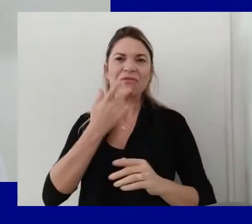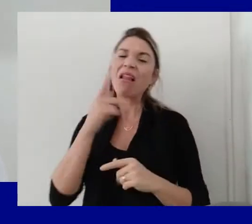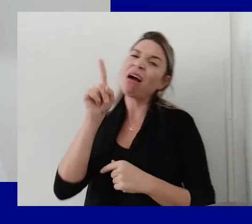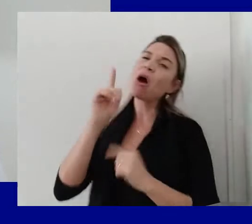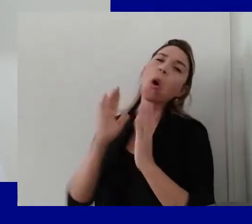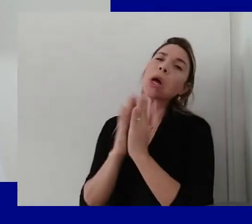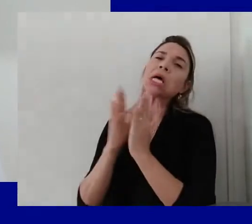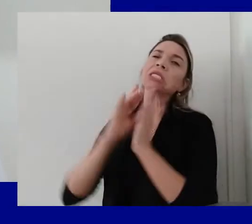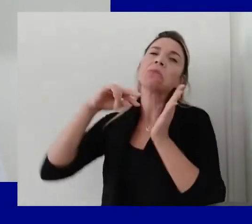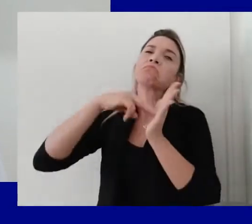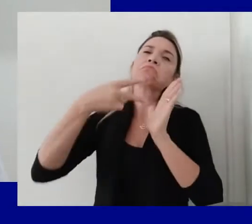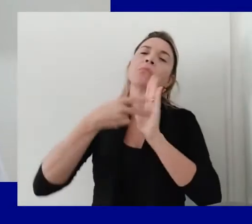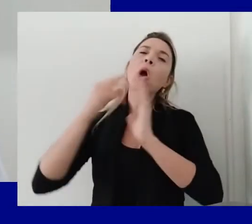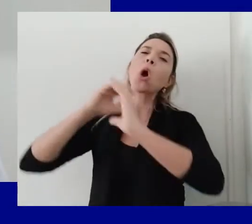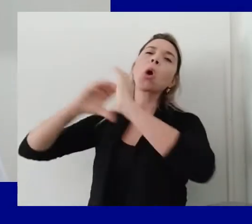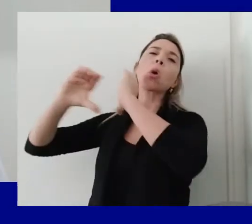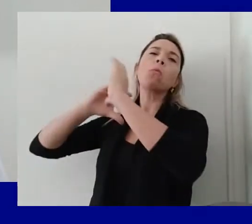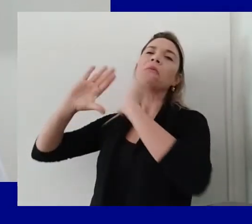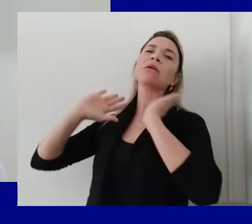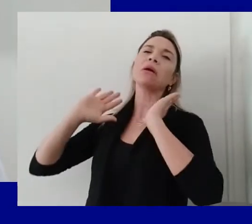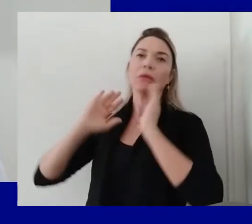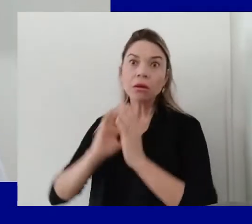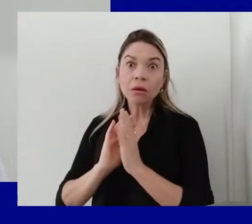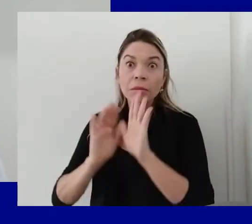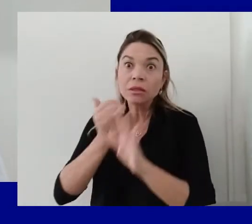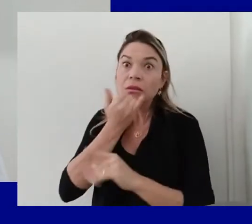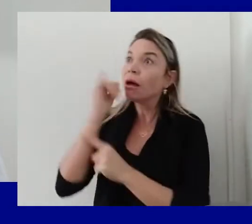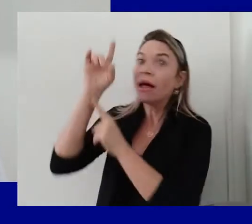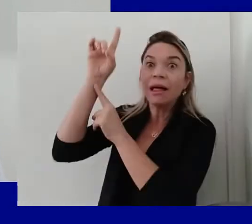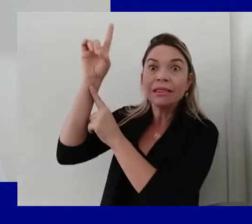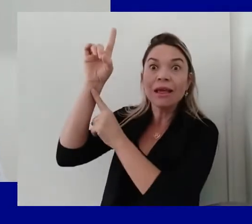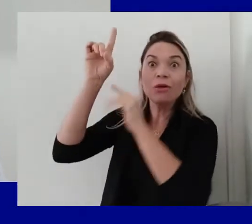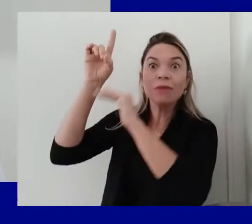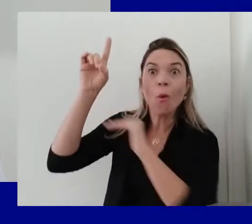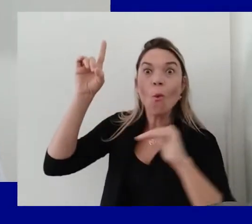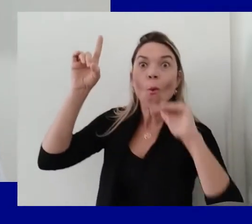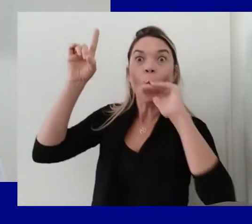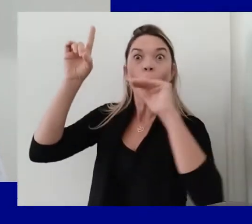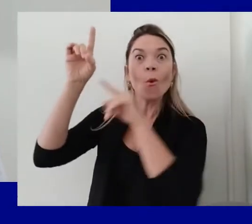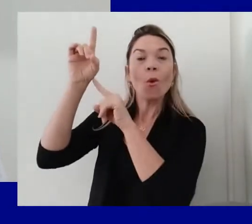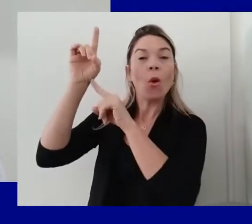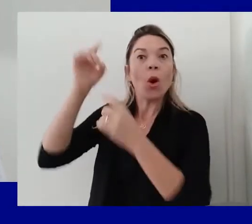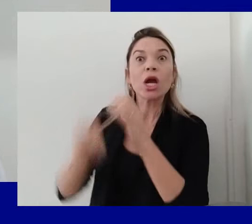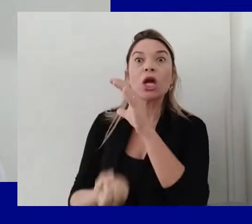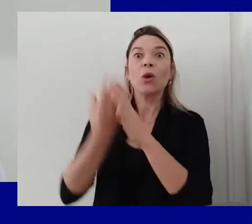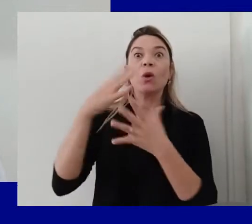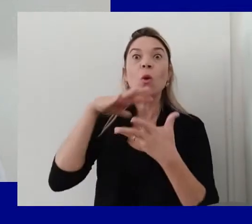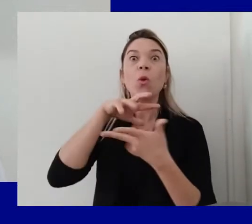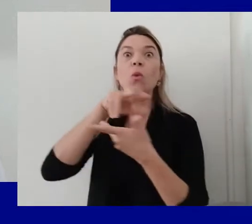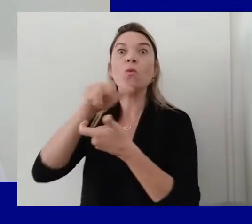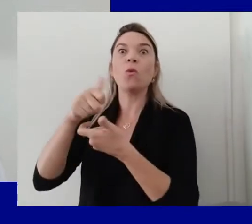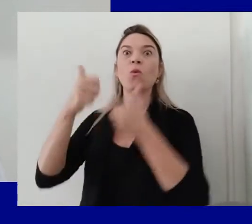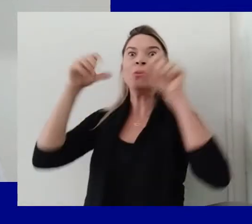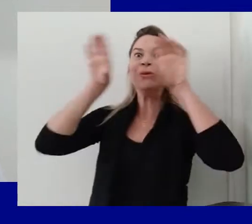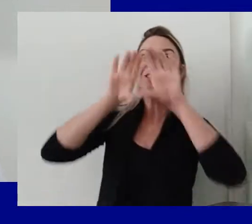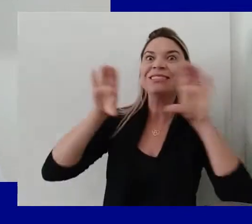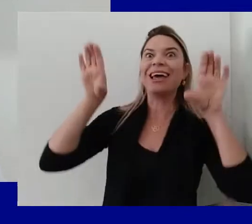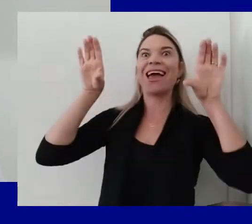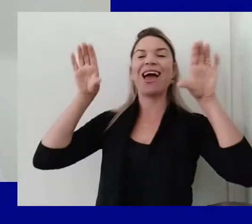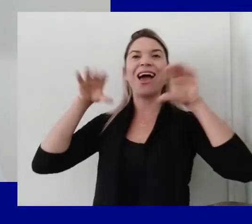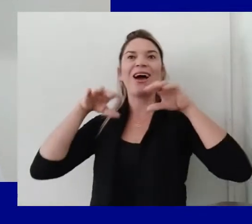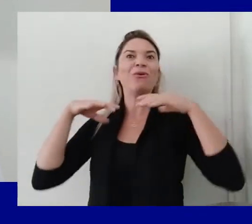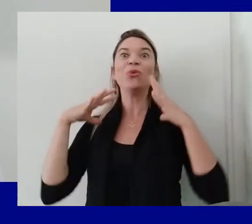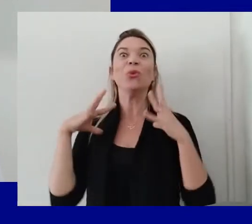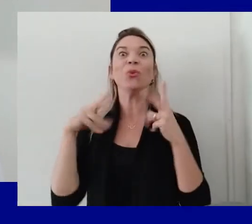Deus Todo-Poderoso, Criador dos céus e da terra. E nós nos apresentamos diante dele para conversarmos